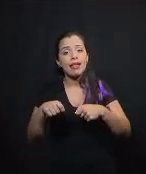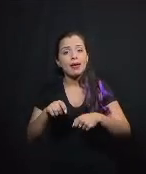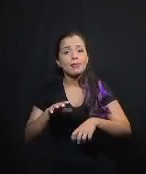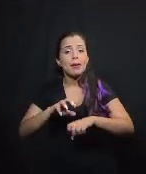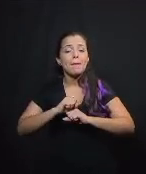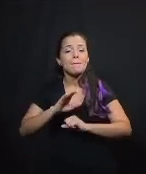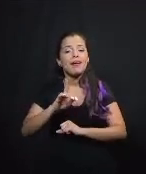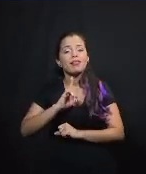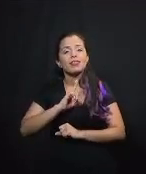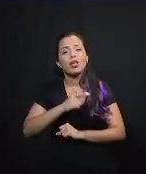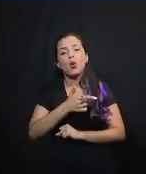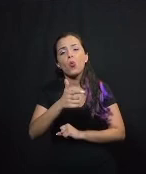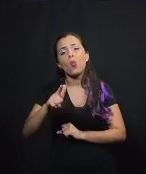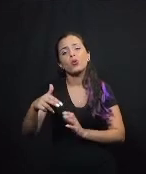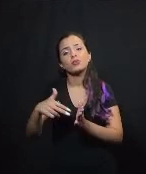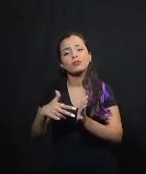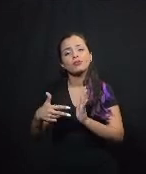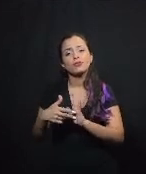outro sentido